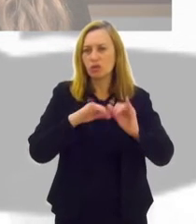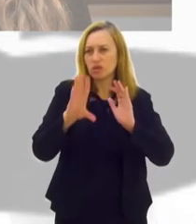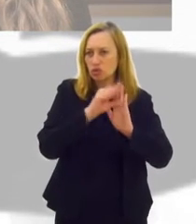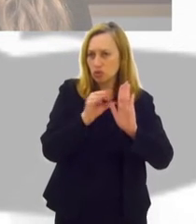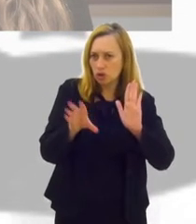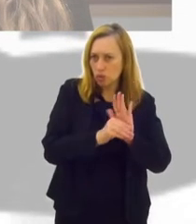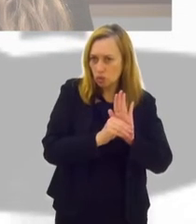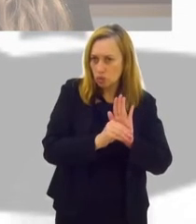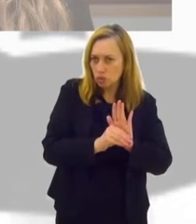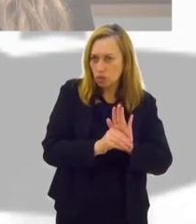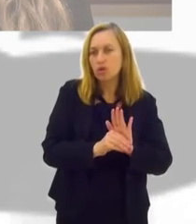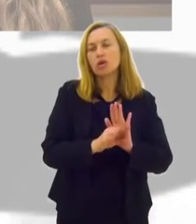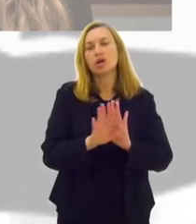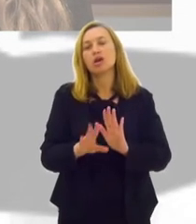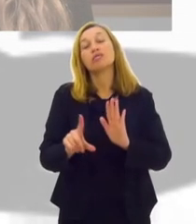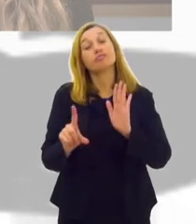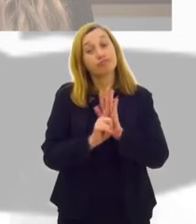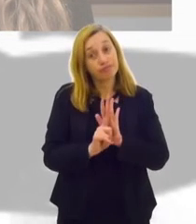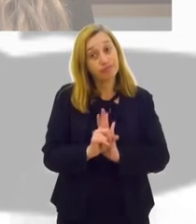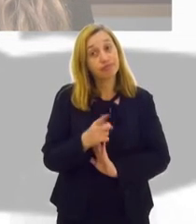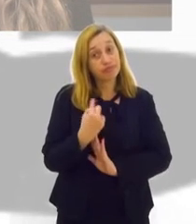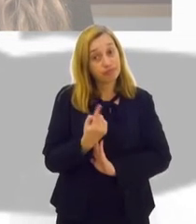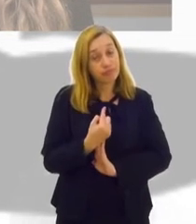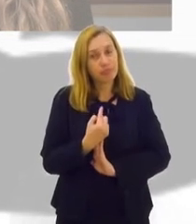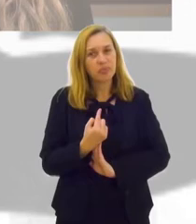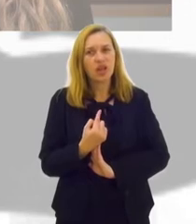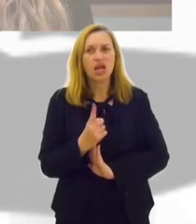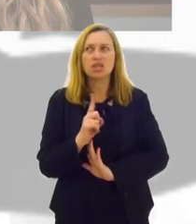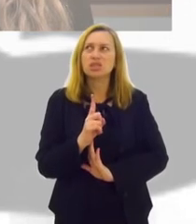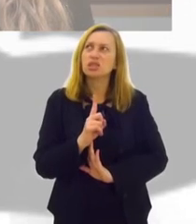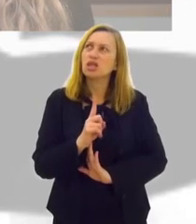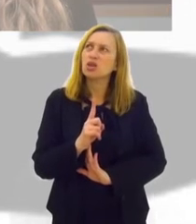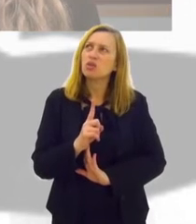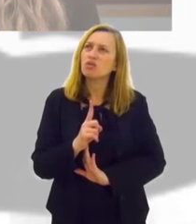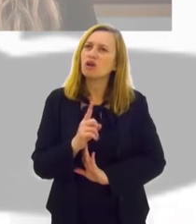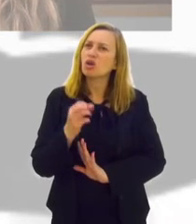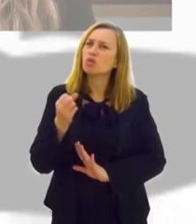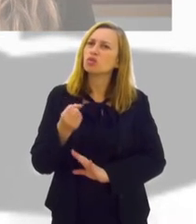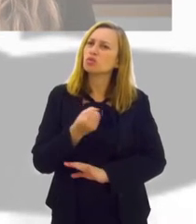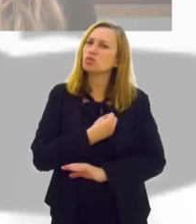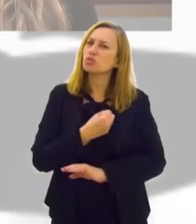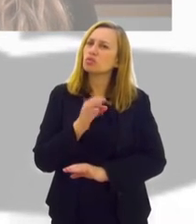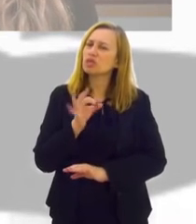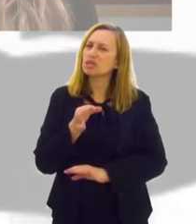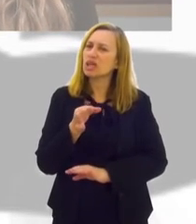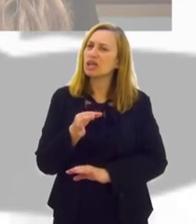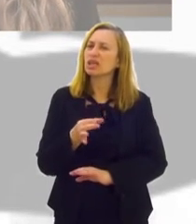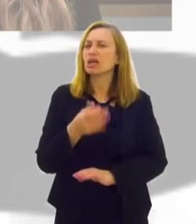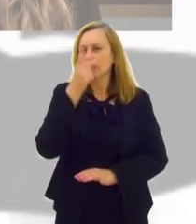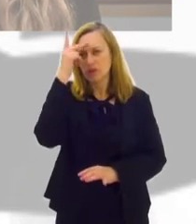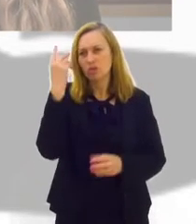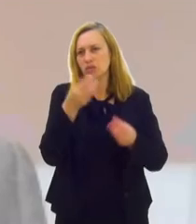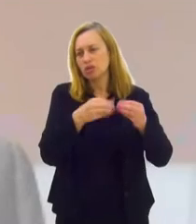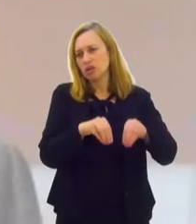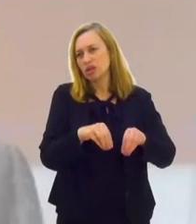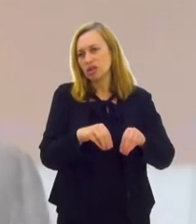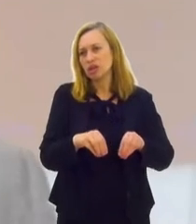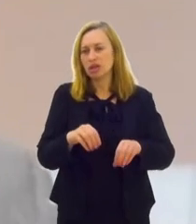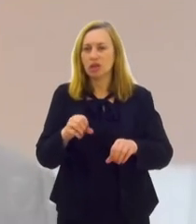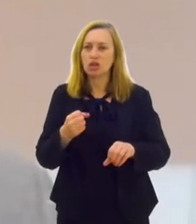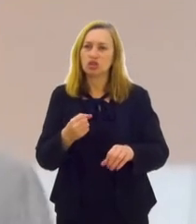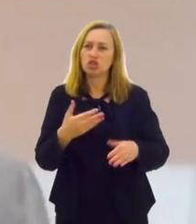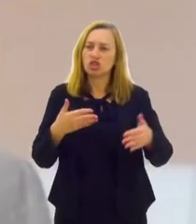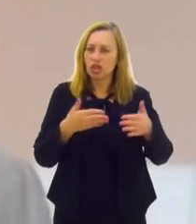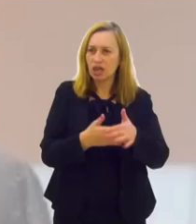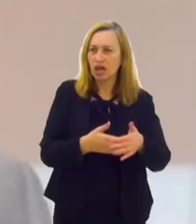de conteúdo, né? A nossa legislação, ela não traz um número de pessoas atingidas para dizer, olha, a